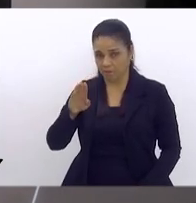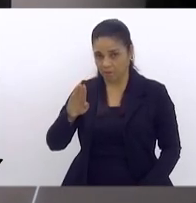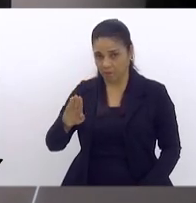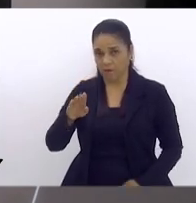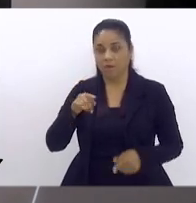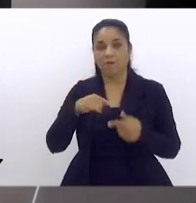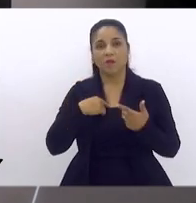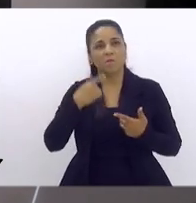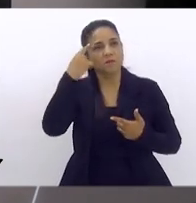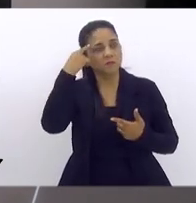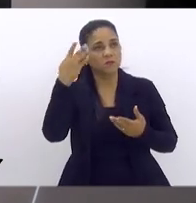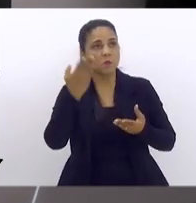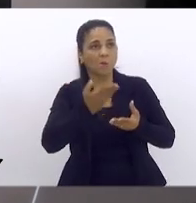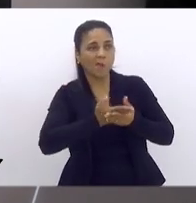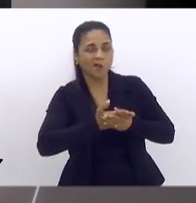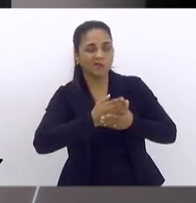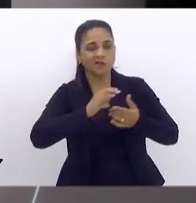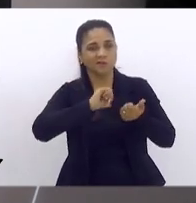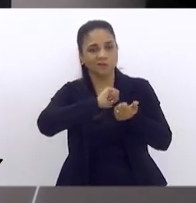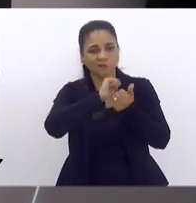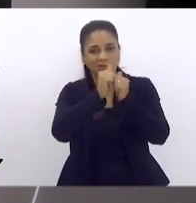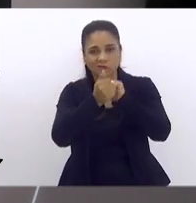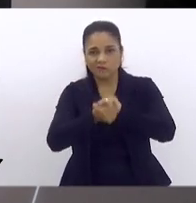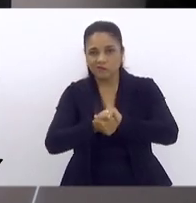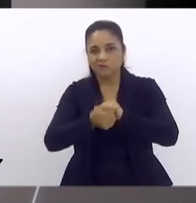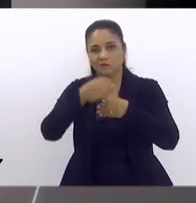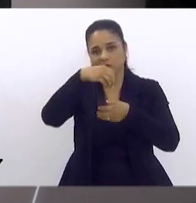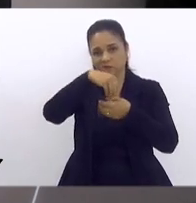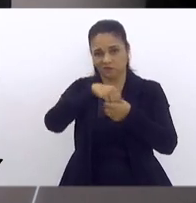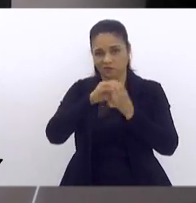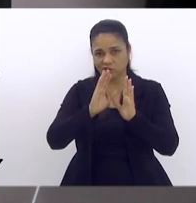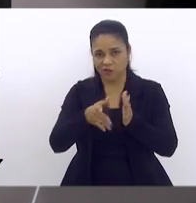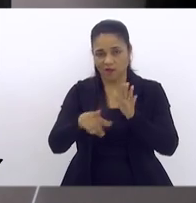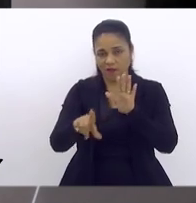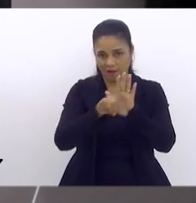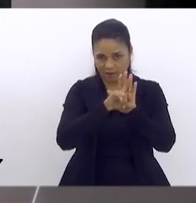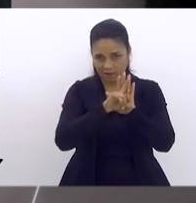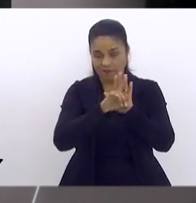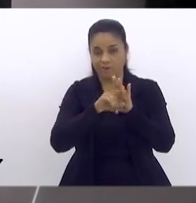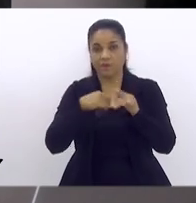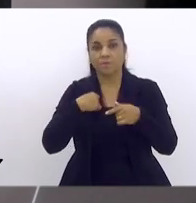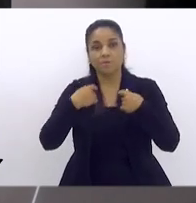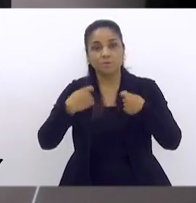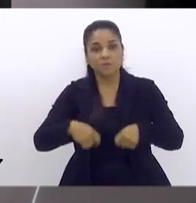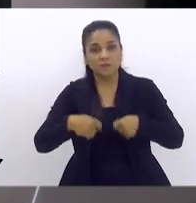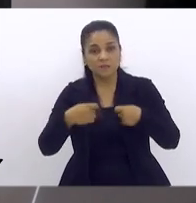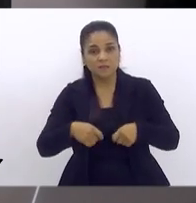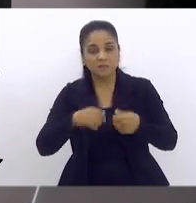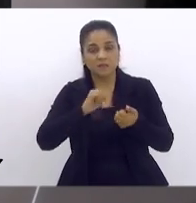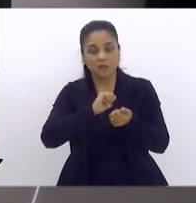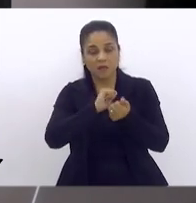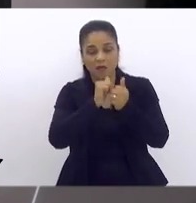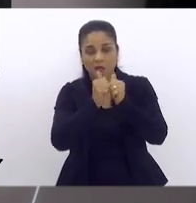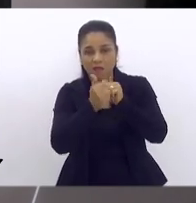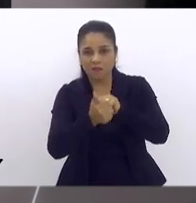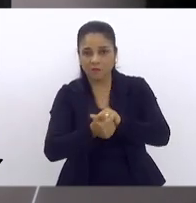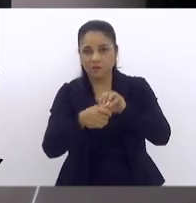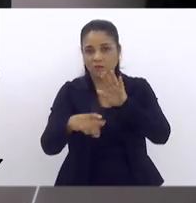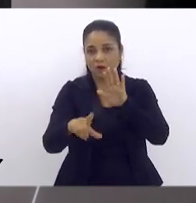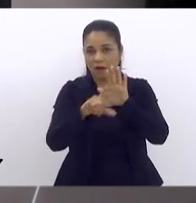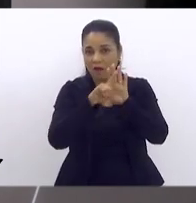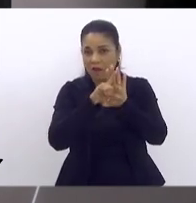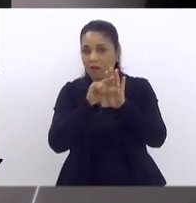adequados à lei mais do que isso a gente tem que sempre que é tratar adequação dessa lei como uma forma